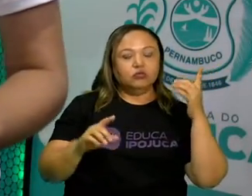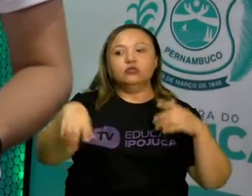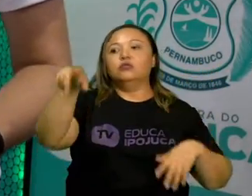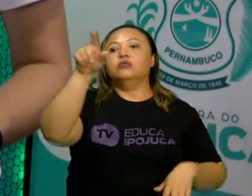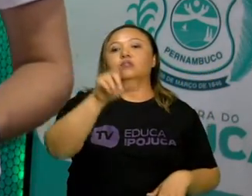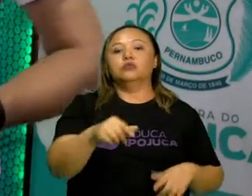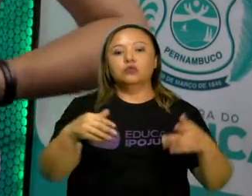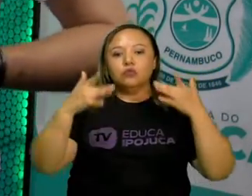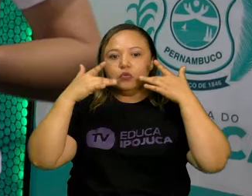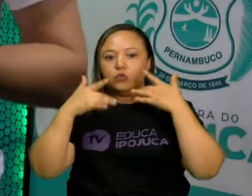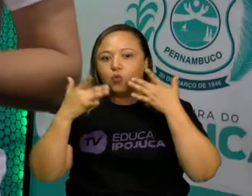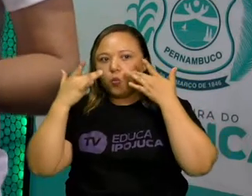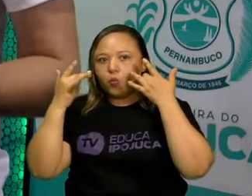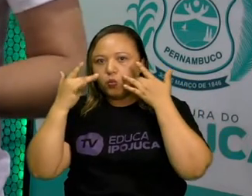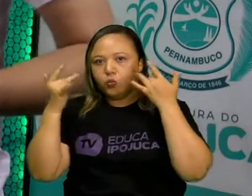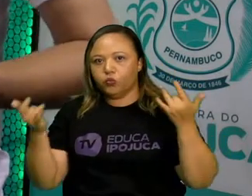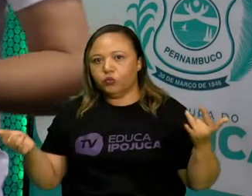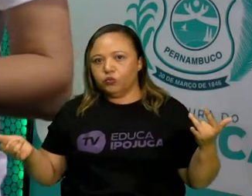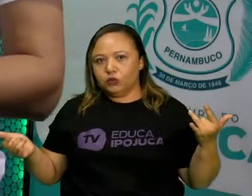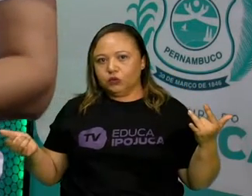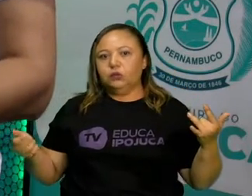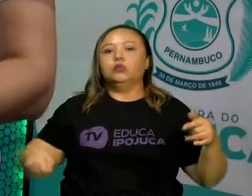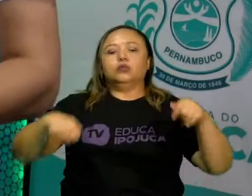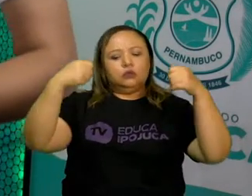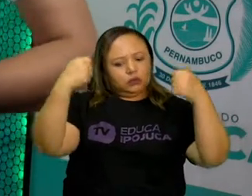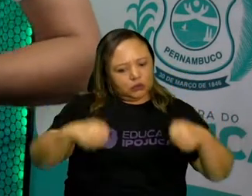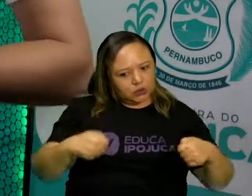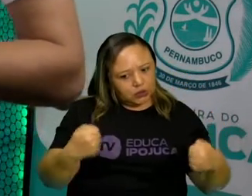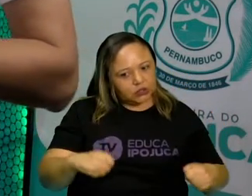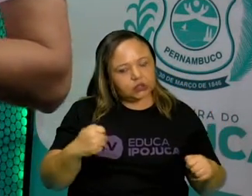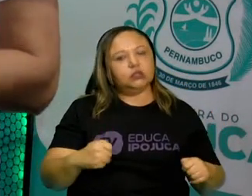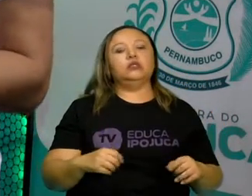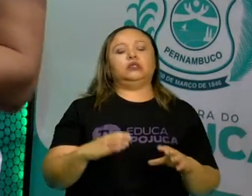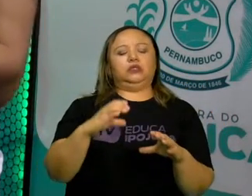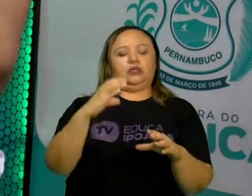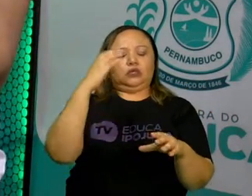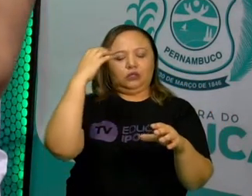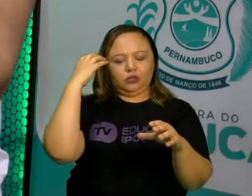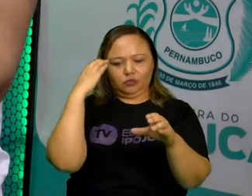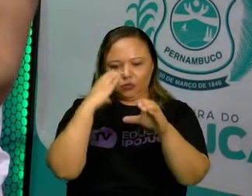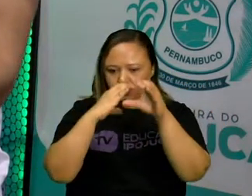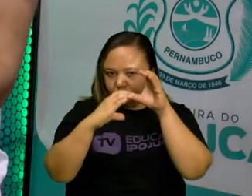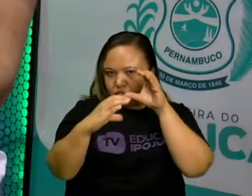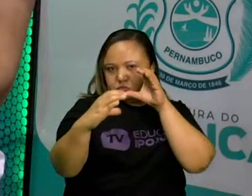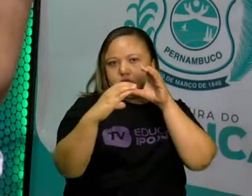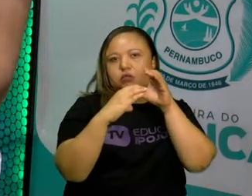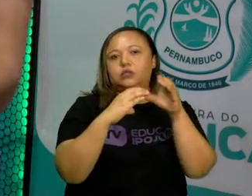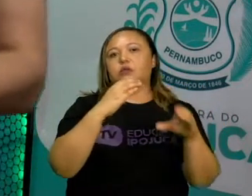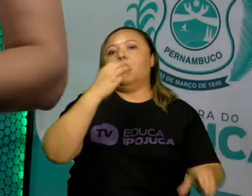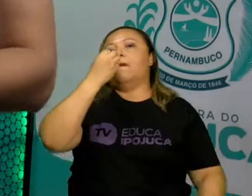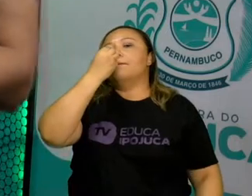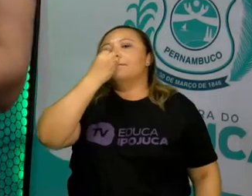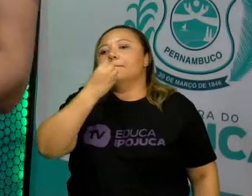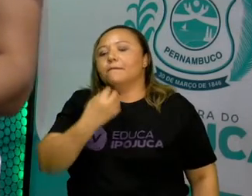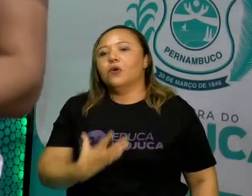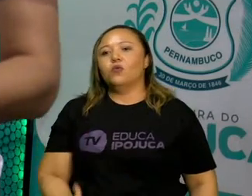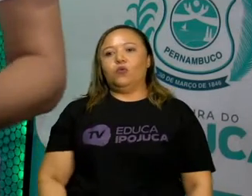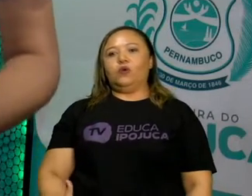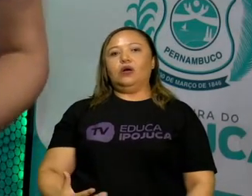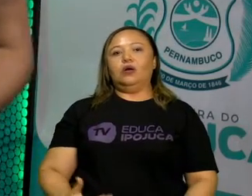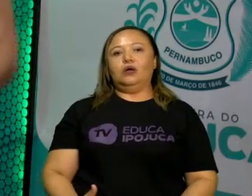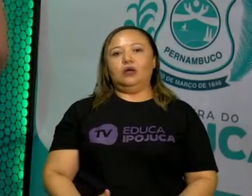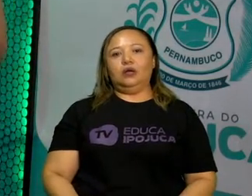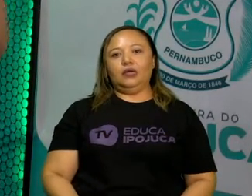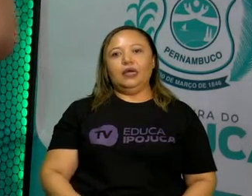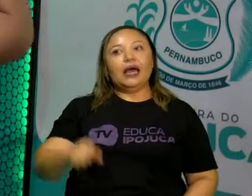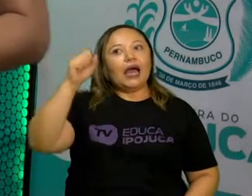de verdade, de intenção, de comunicar, de expressar aquele sentimento, aquela ideia